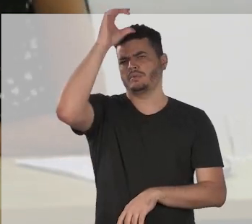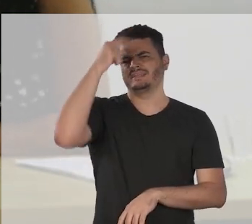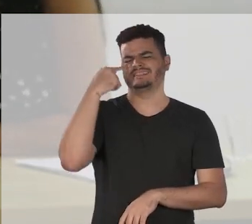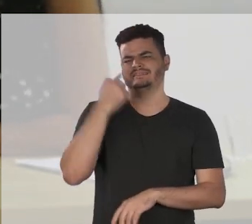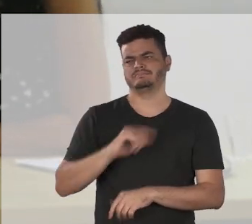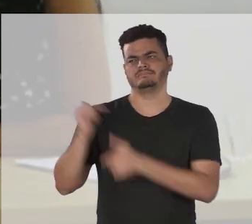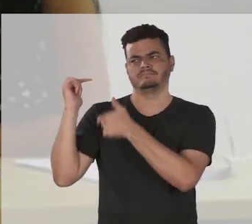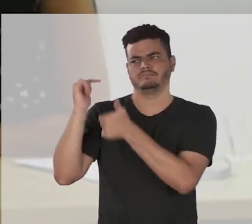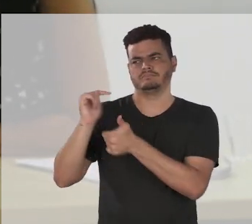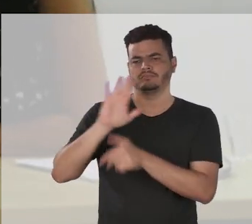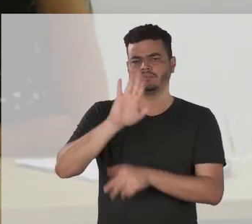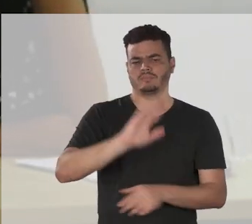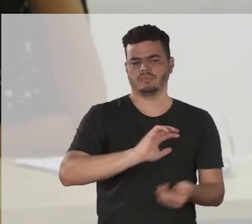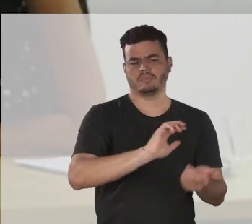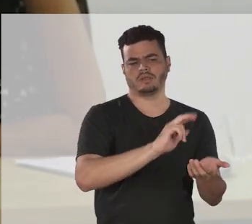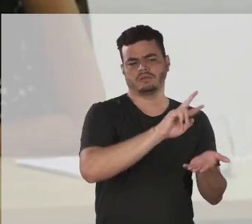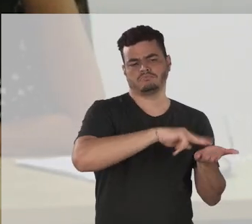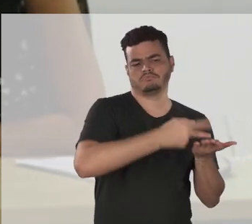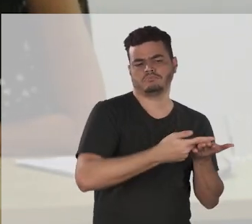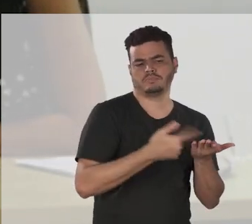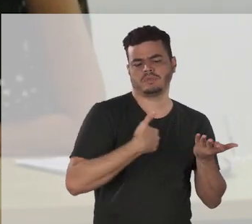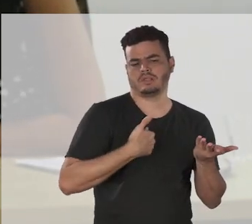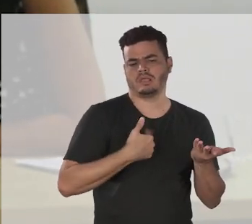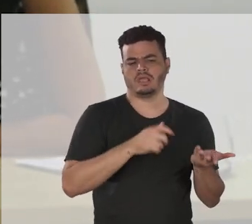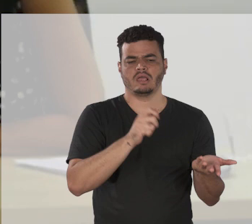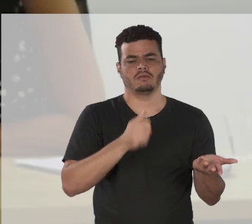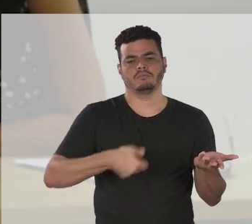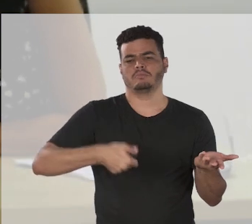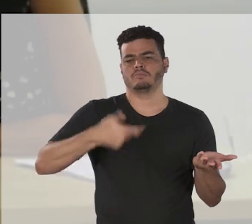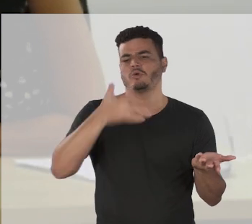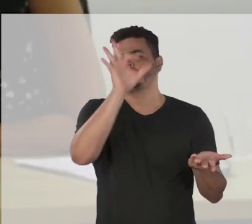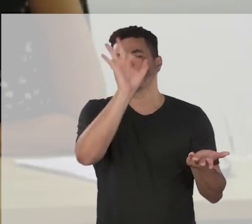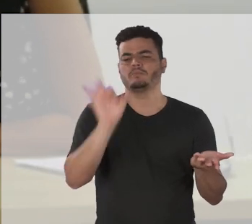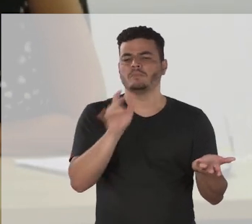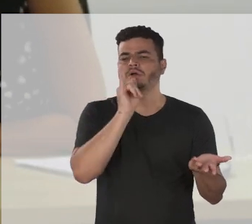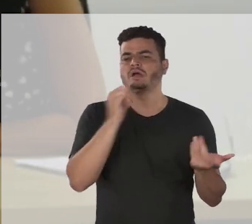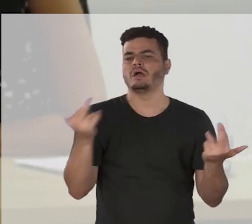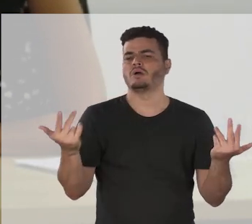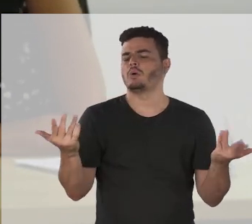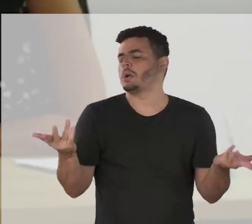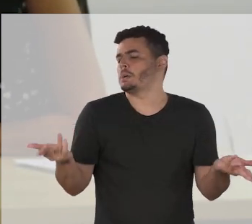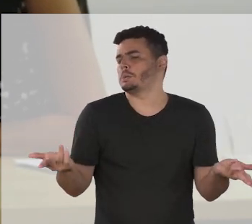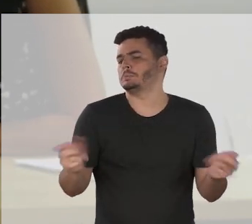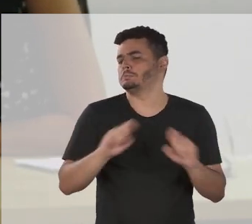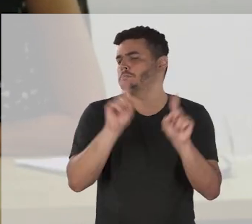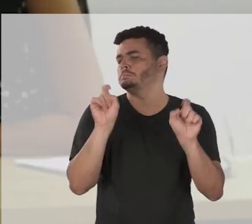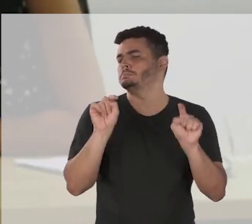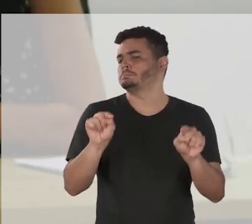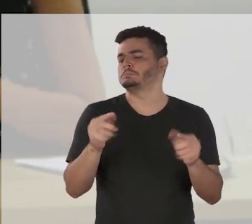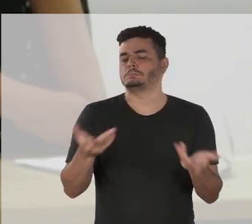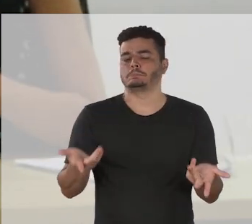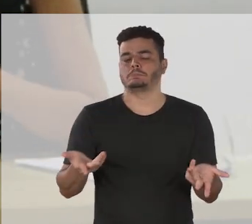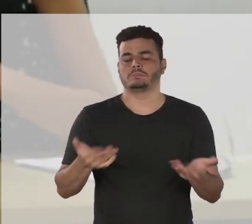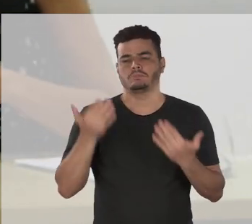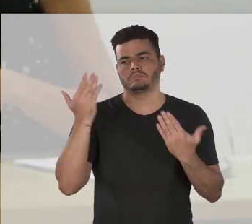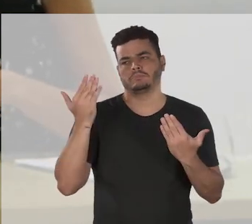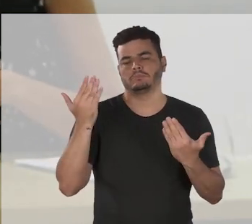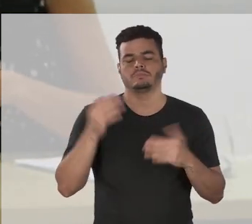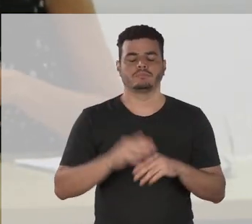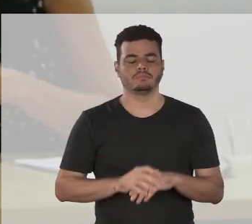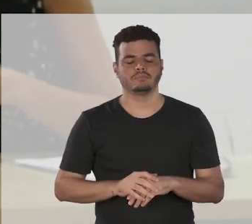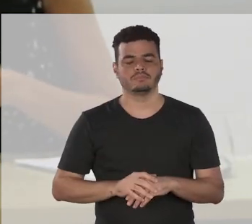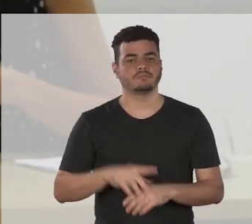seja, como acessamos a original. E me parece também que é importante isso, poder